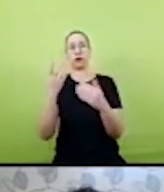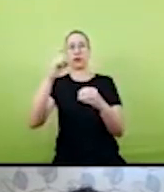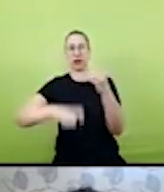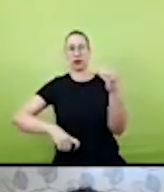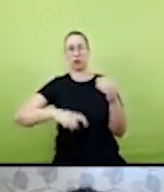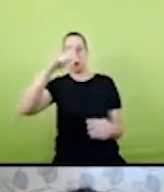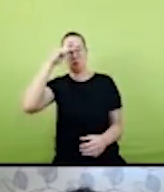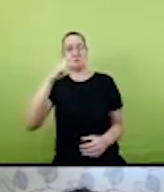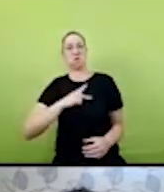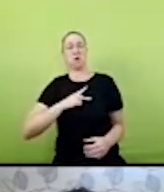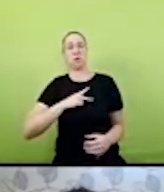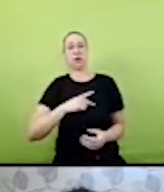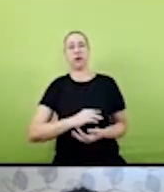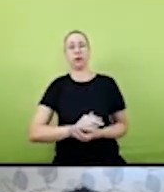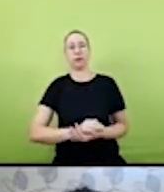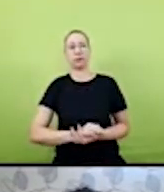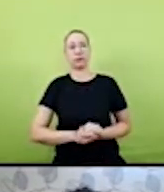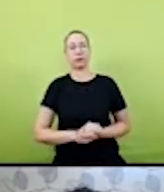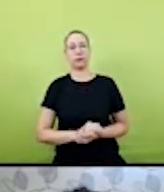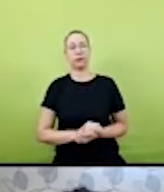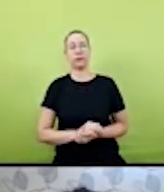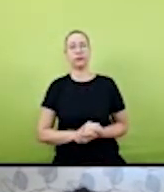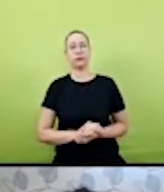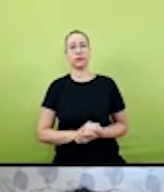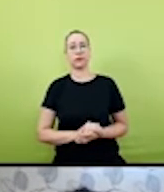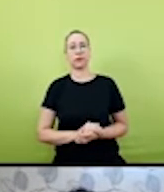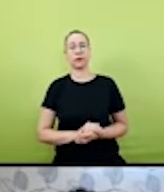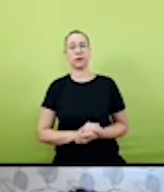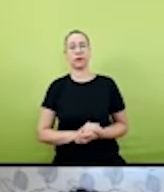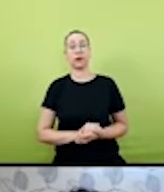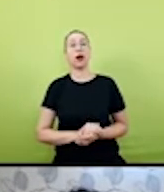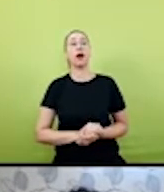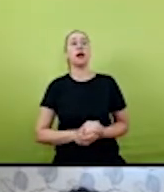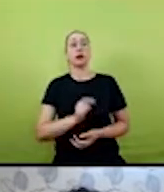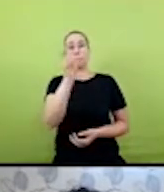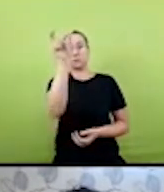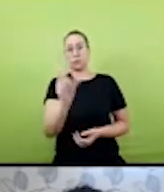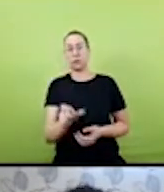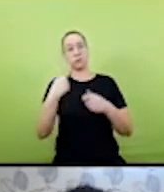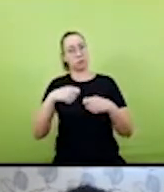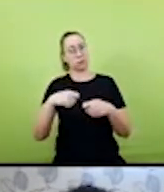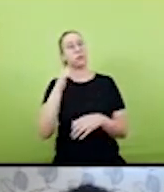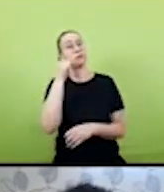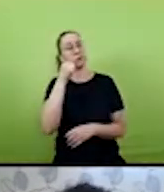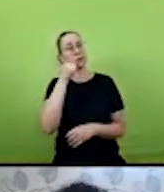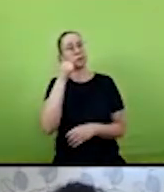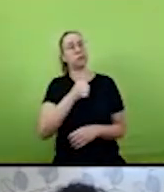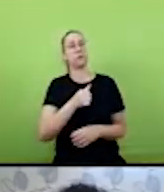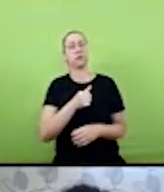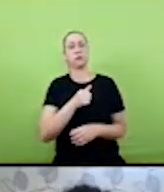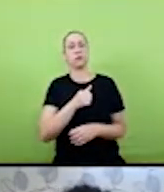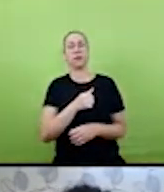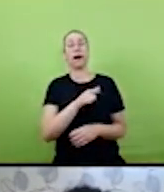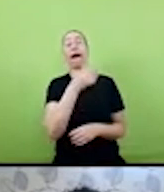por favor. A vítima tem que ser mulher, e aí, assim, os homens falam, mas aí não tem uma lei do João da